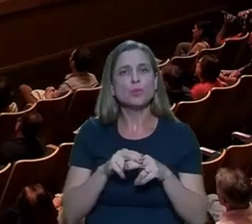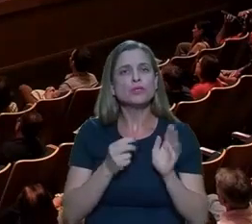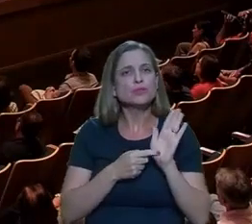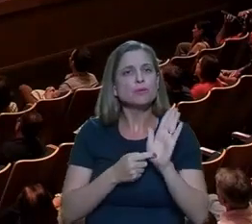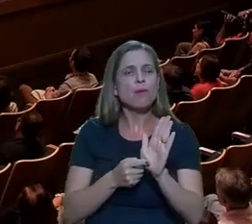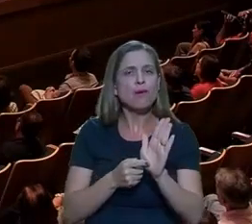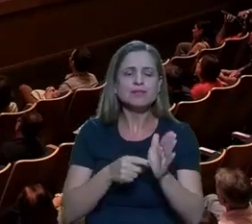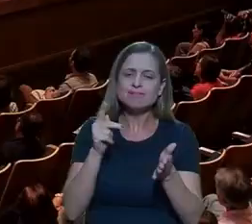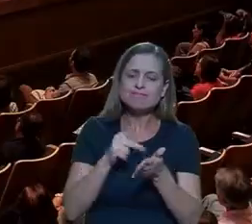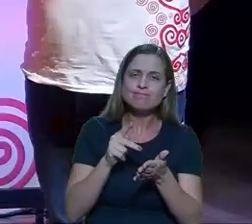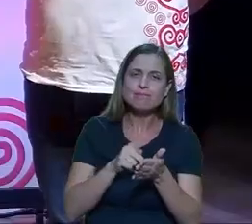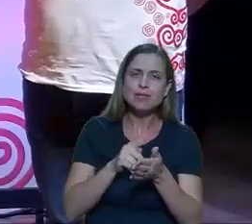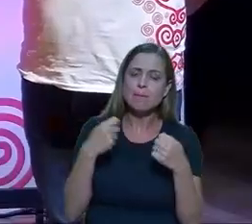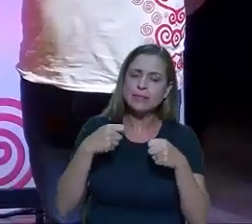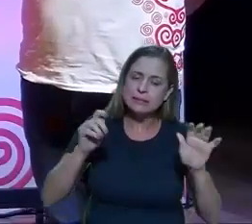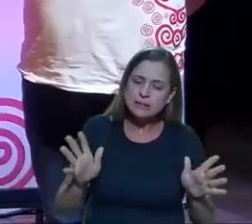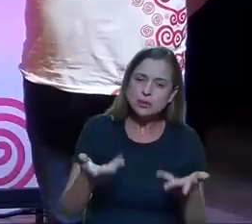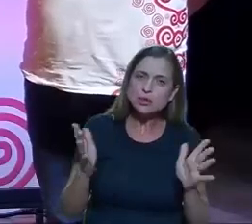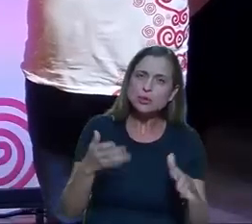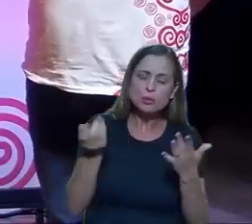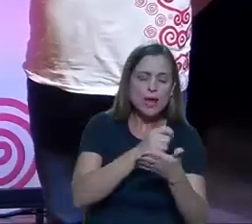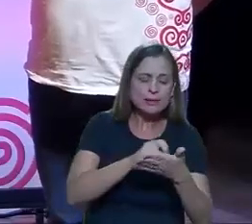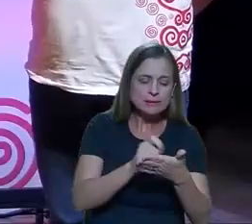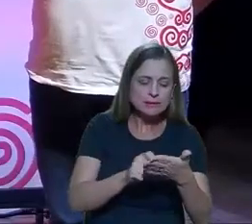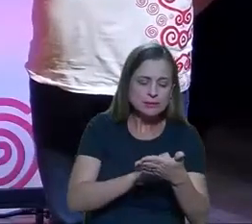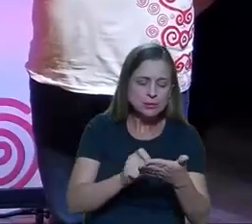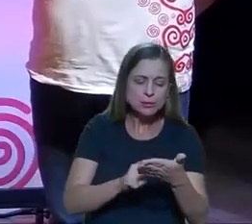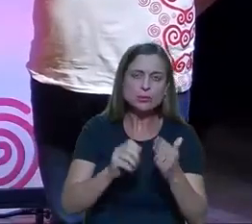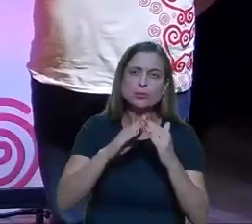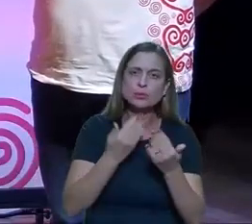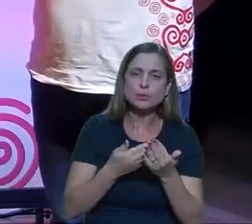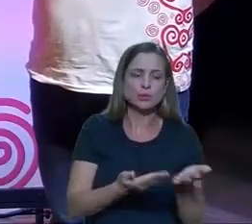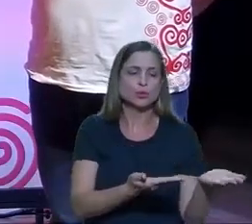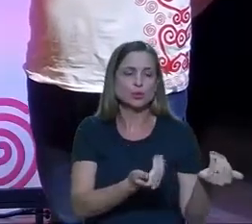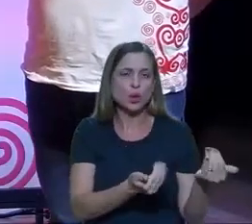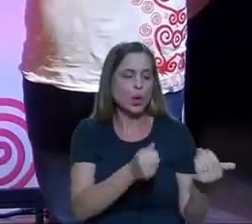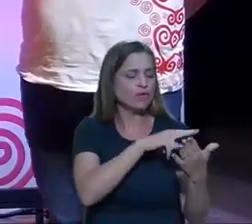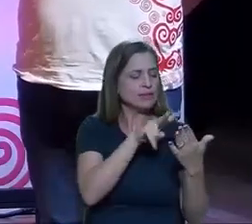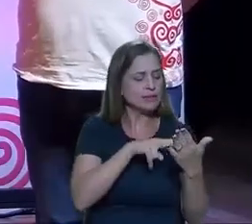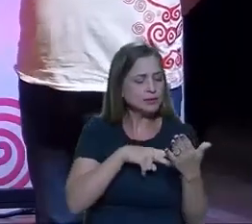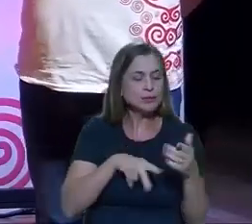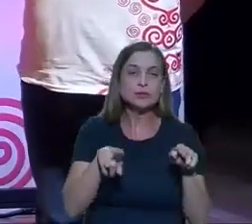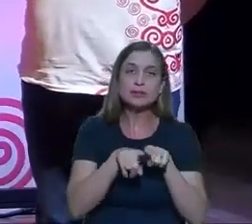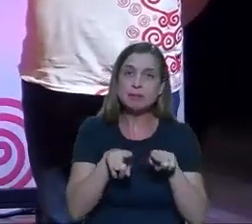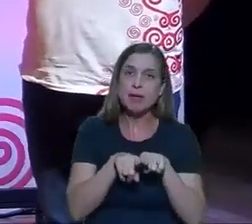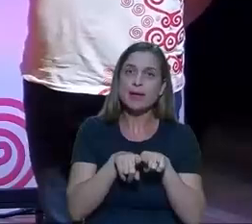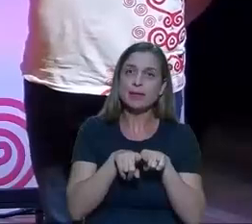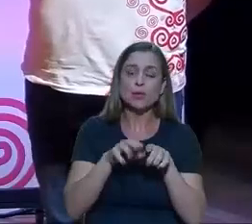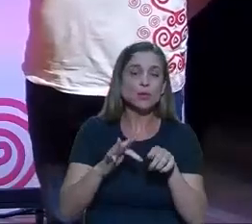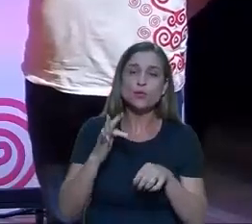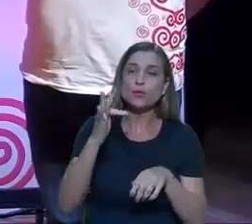sentido estimular a escrita na escola desde jovem, a leitura, porque é assim que se formam não só autores,